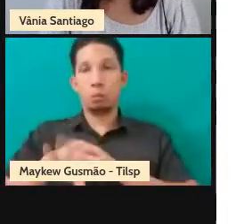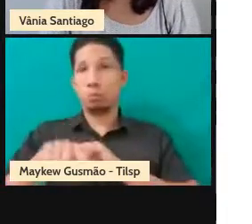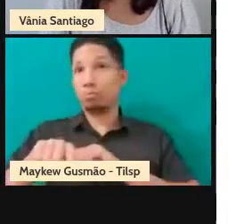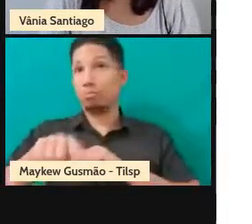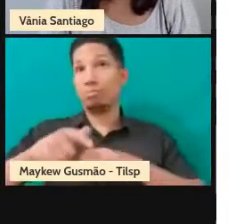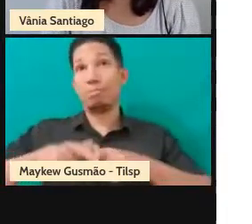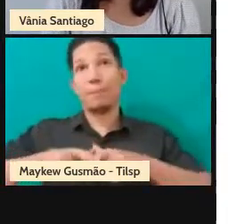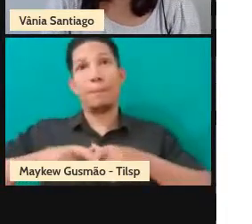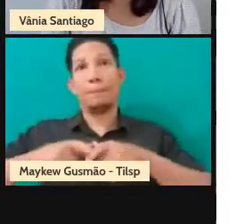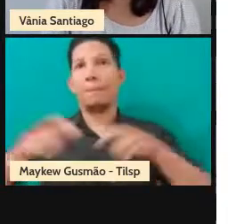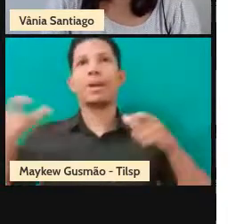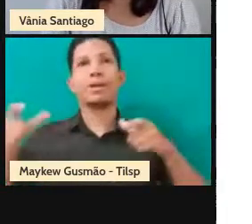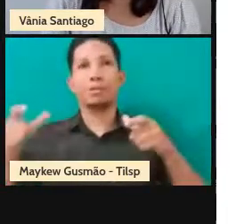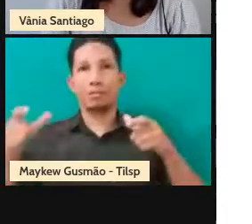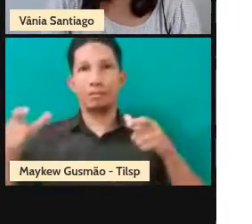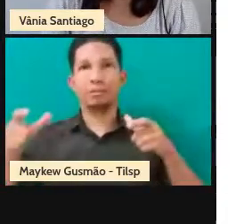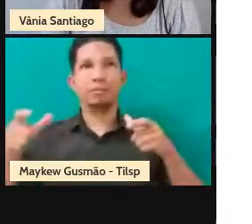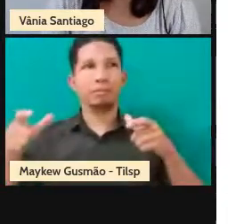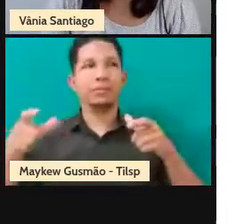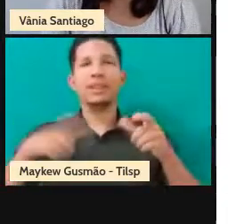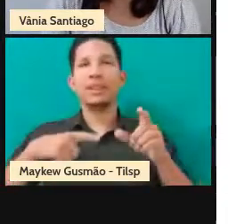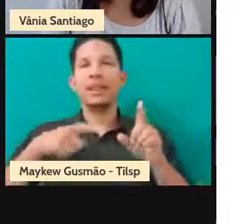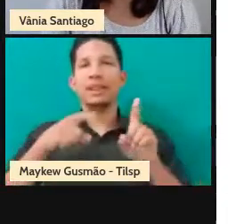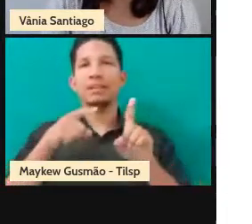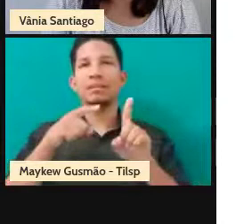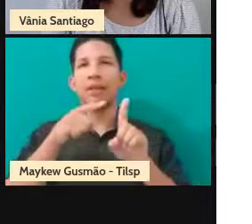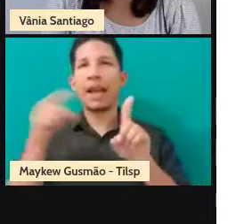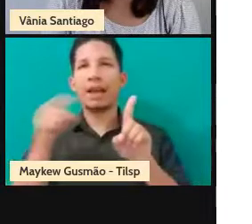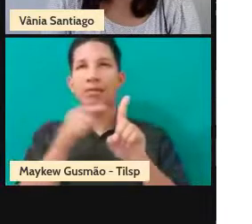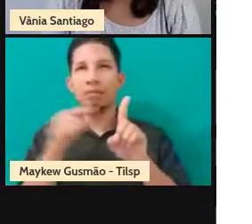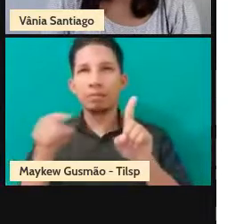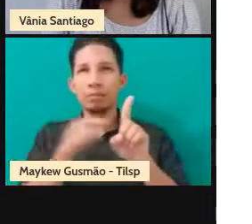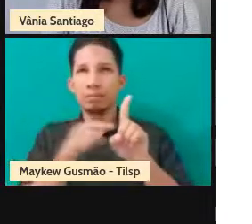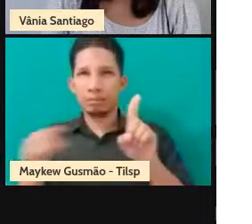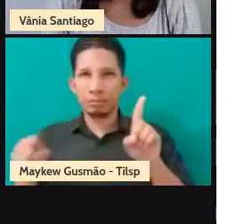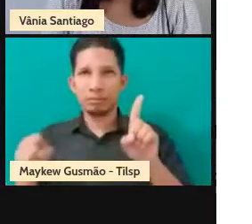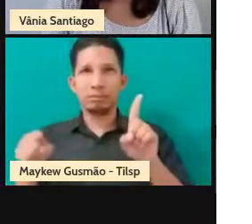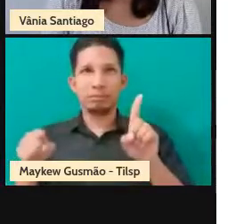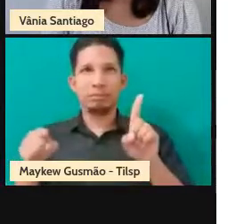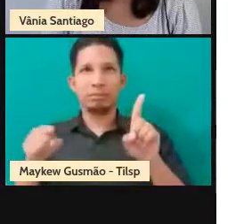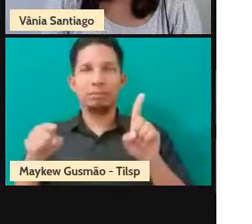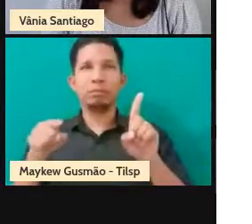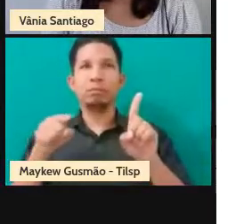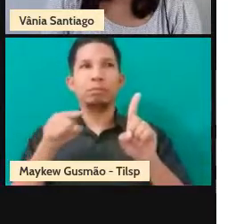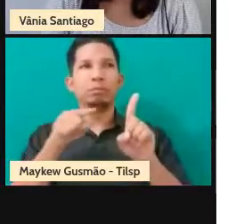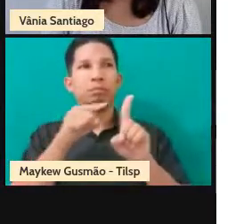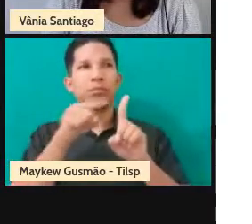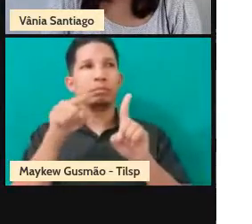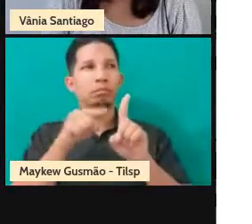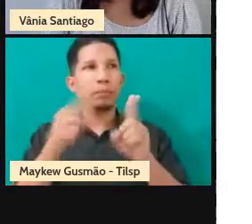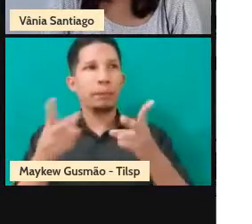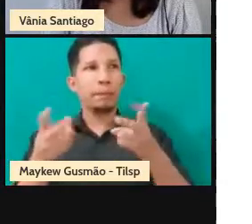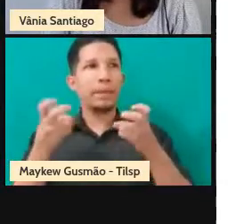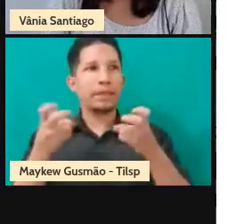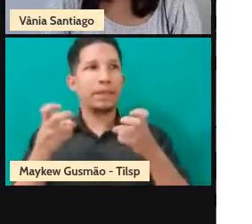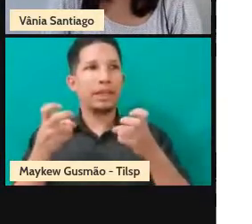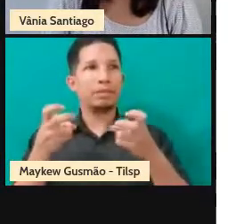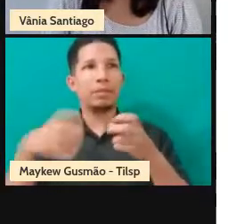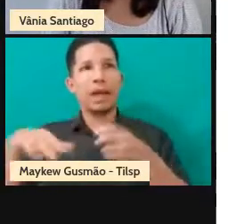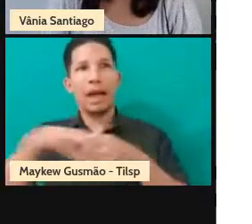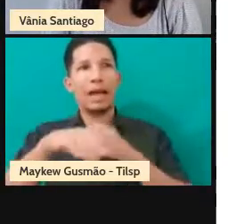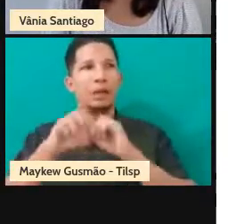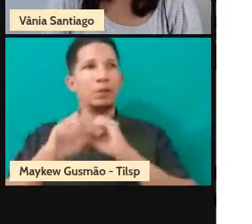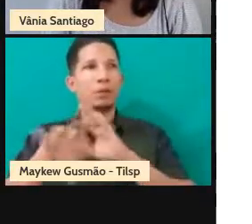maior. Aqui a gente tem um gráfico de barras na vertical. A gente percebe que a esfera educacional